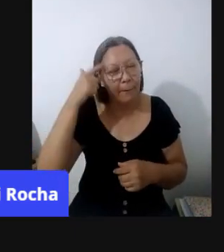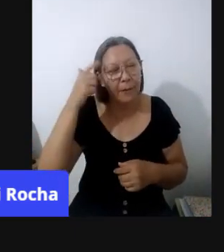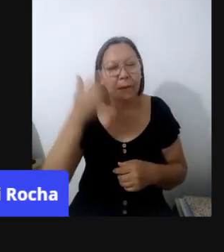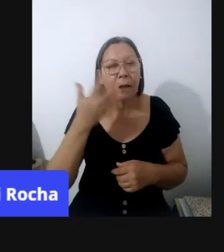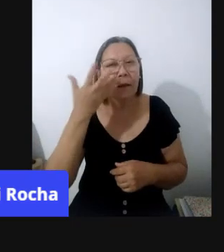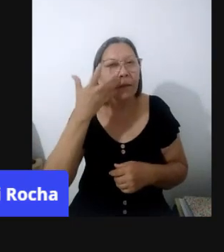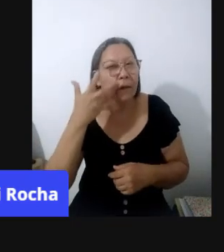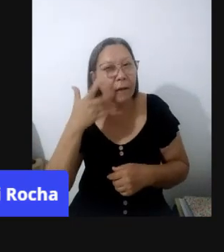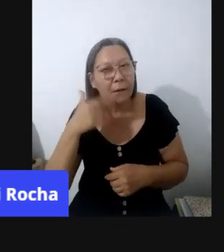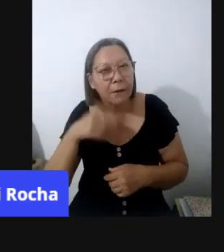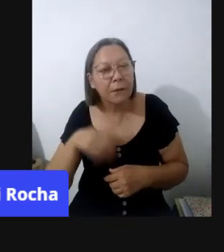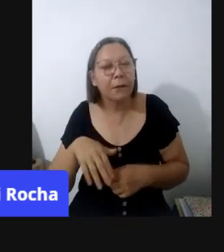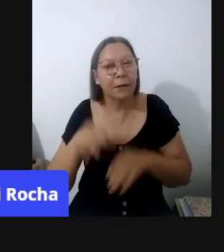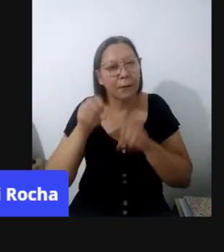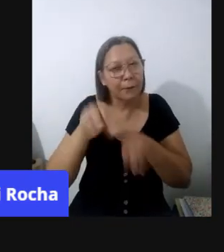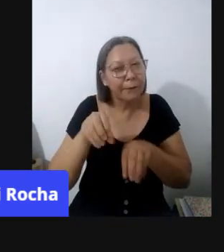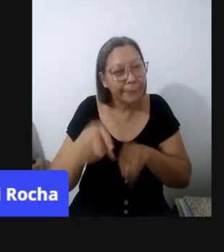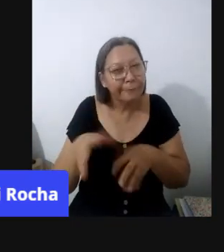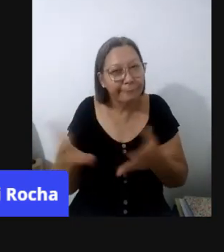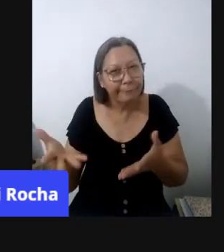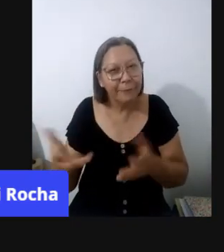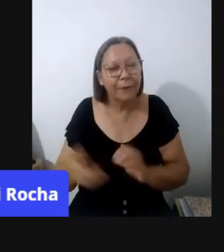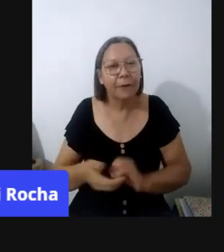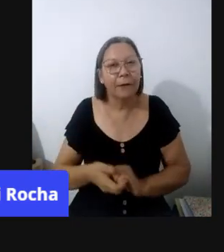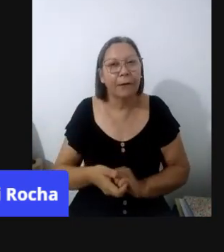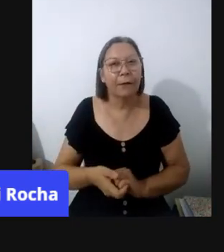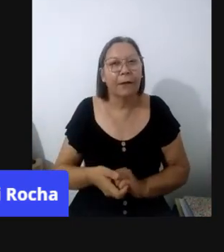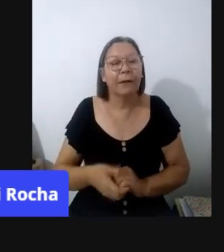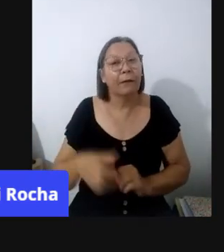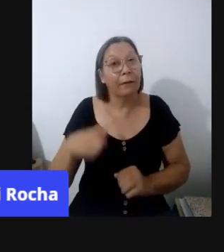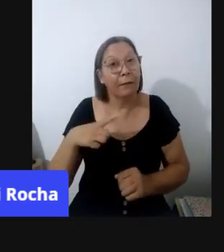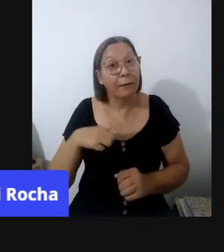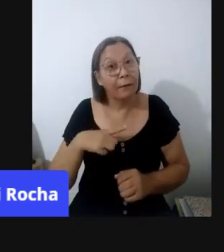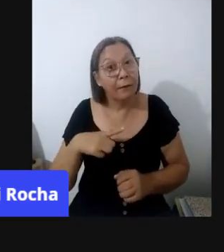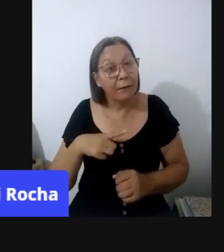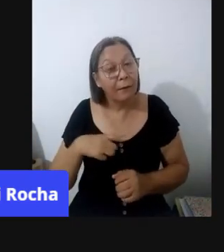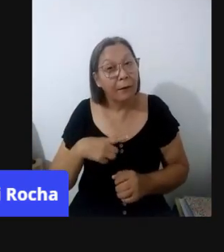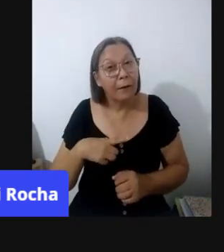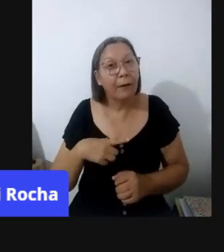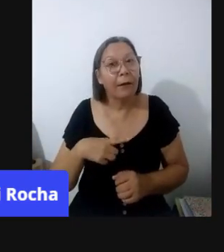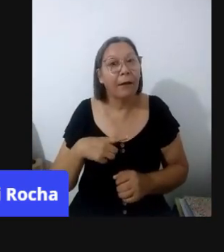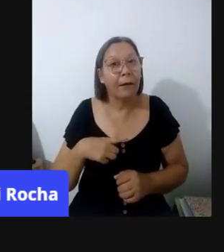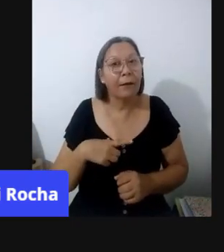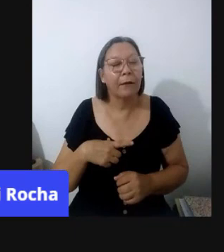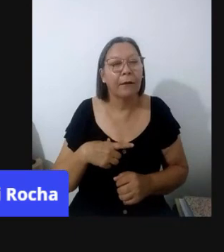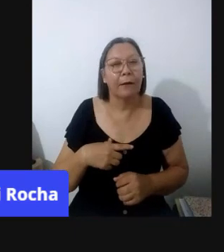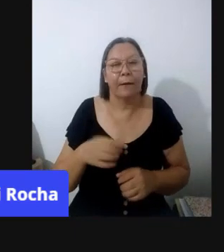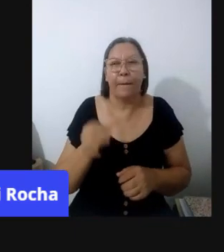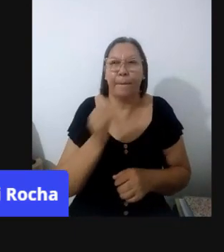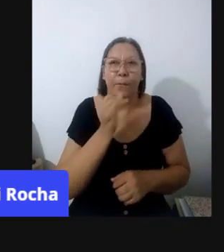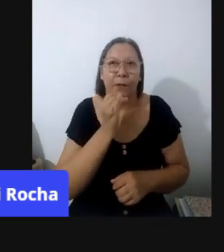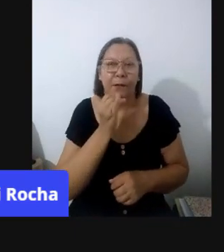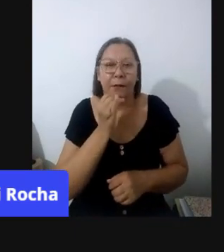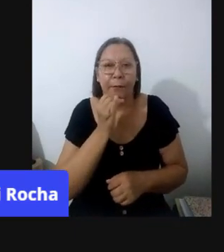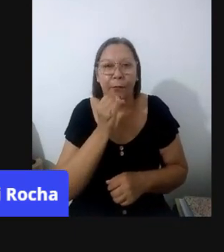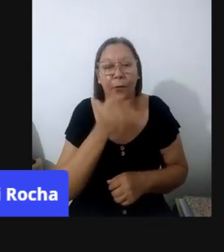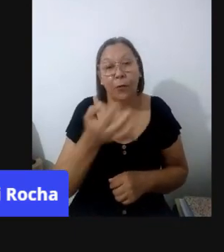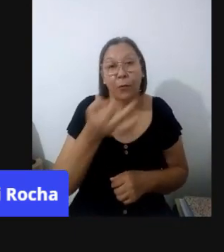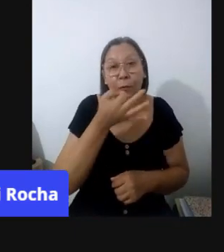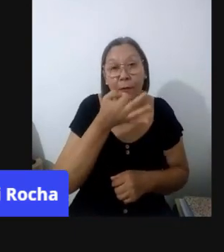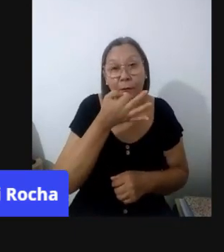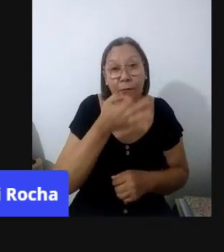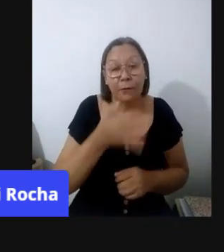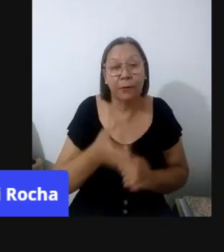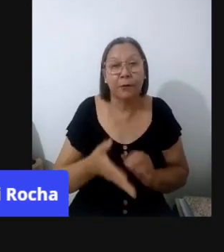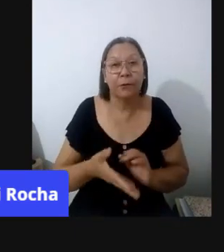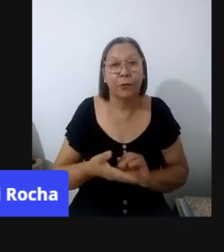algumas formalidades que podem dar lugar a algumas licenças poéticas, digamos assim, né? Então, por exemplo, eu